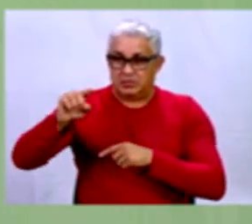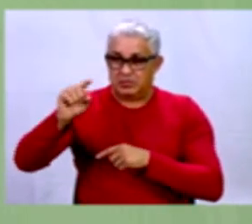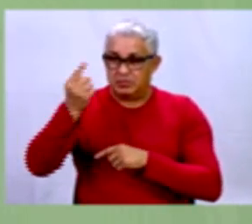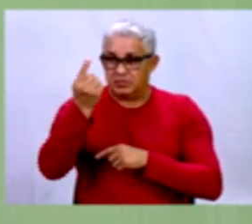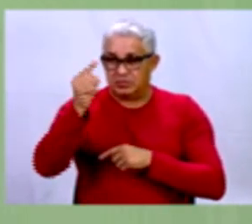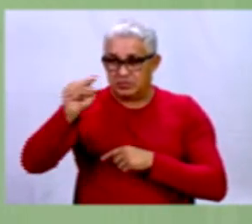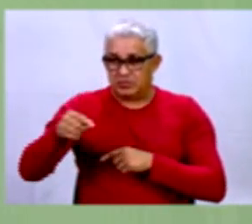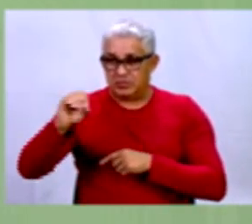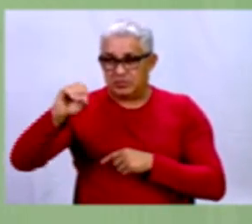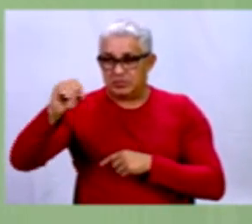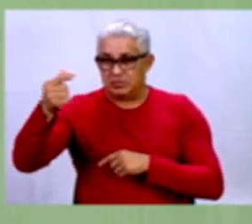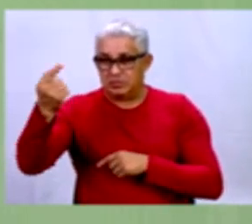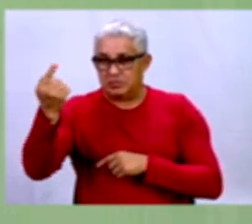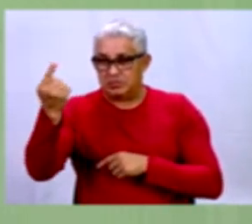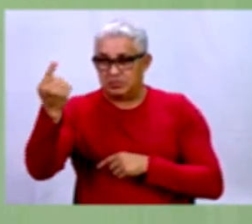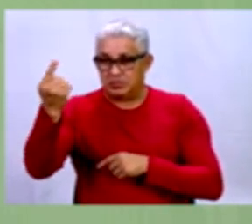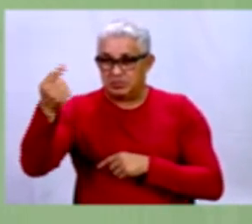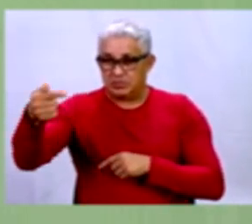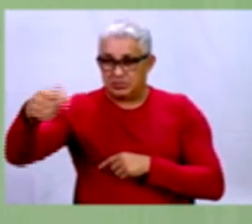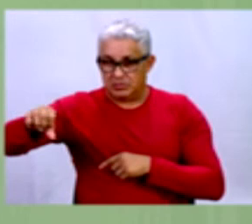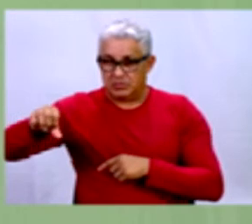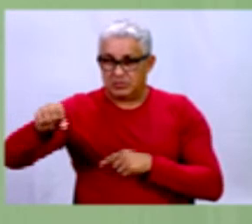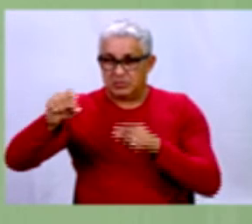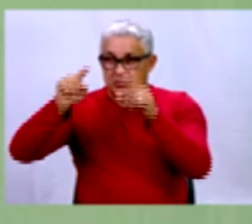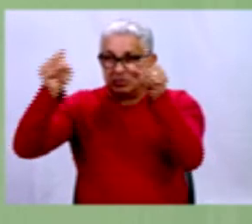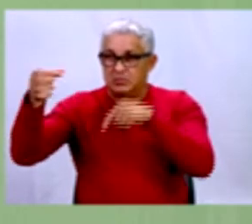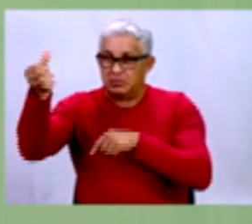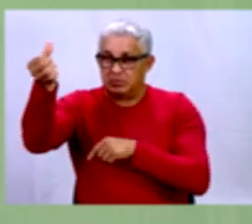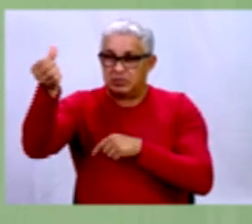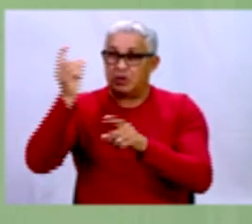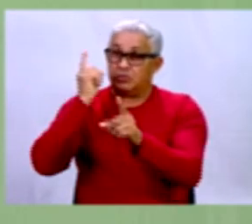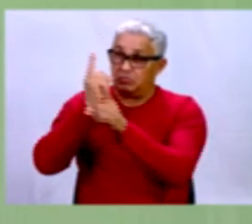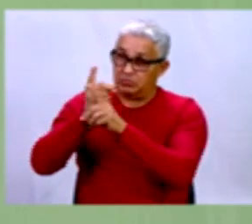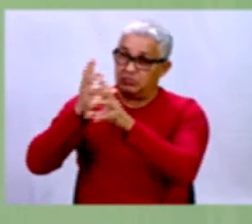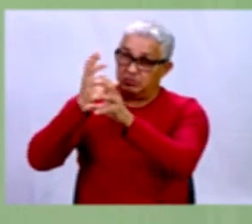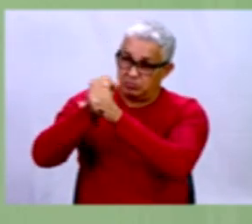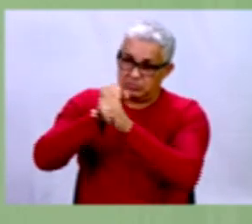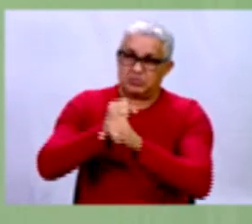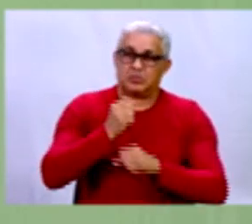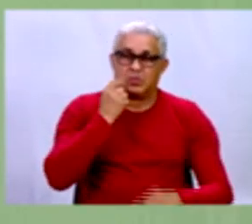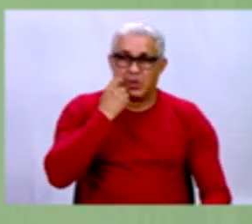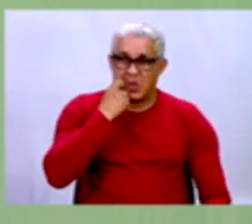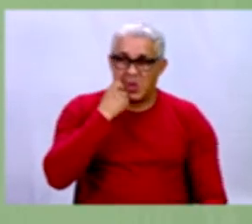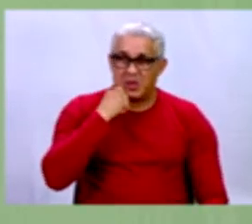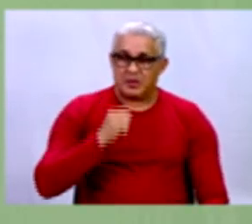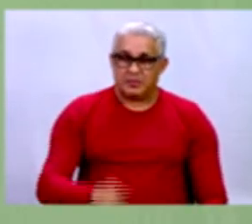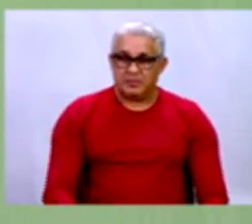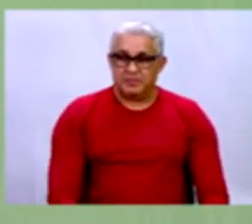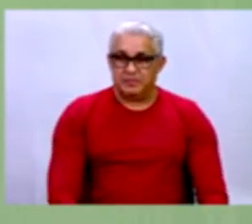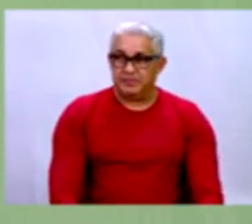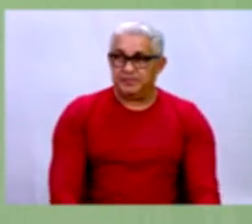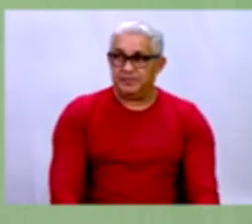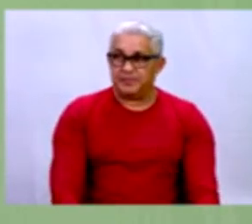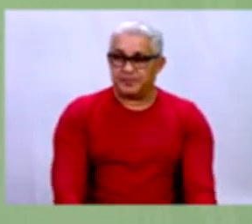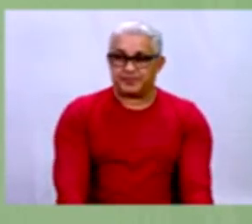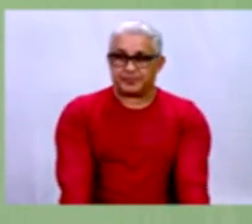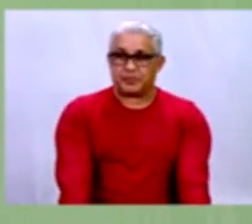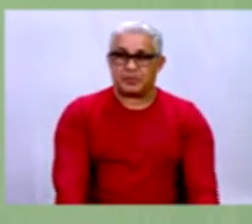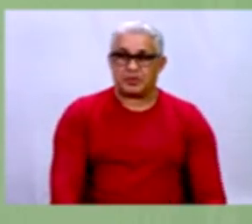1,0179 elevado a 6. Como eu disse, resolvendo aqui, a gente já encontra esse aqui. Quando a gente